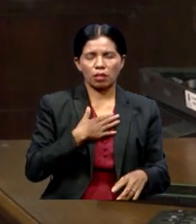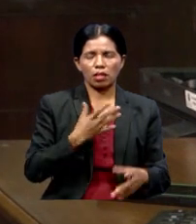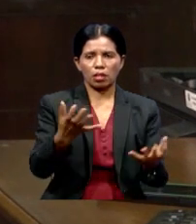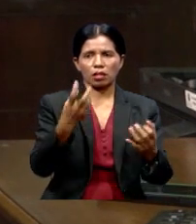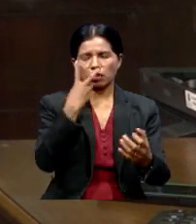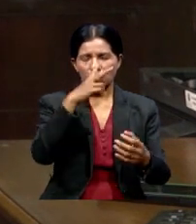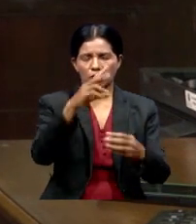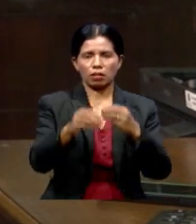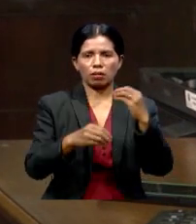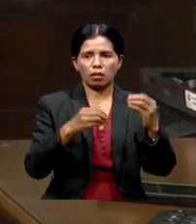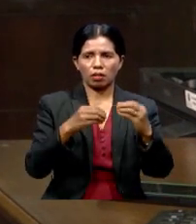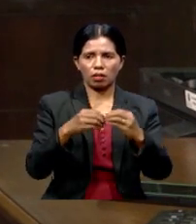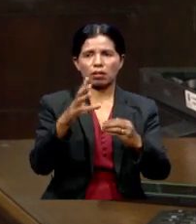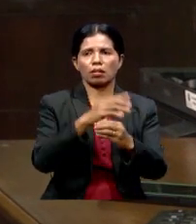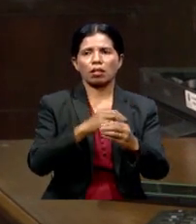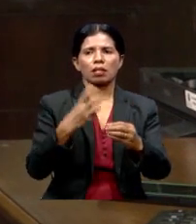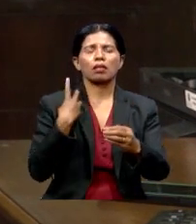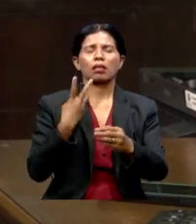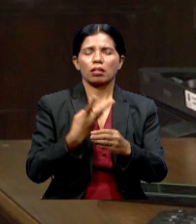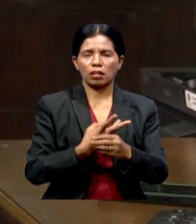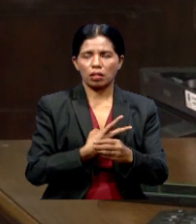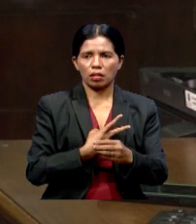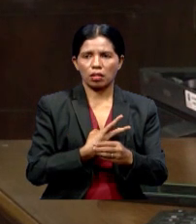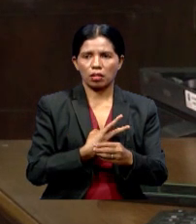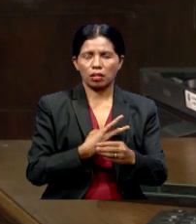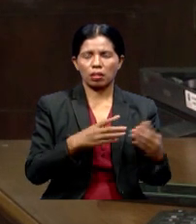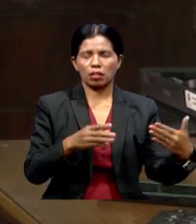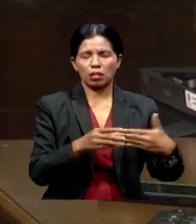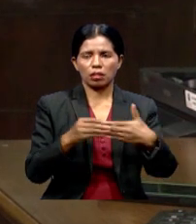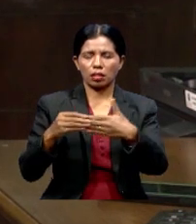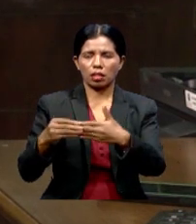ba gestor, nomos ba ia ita ninia liderança xira